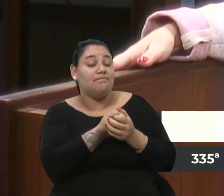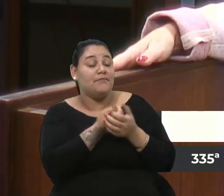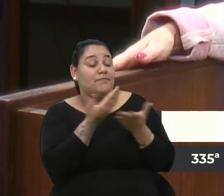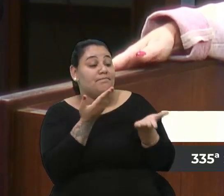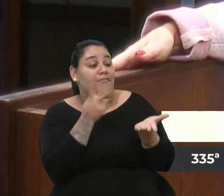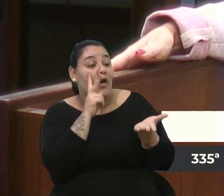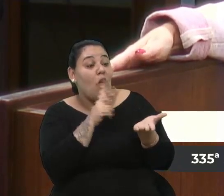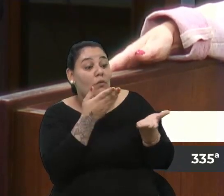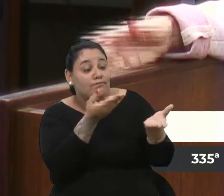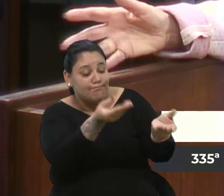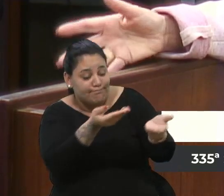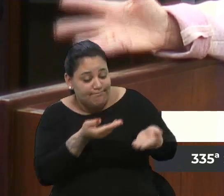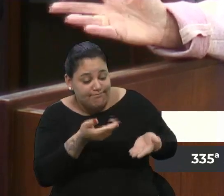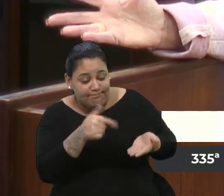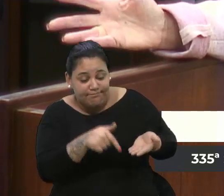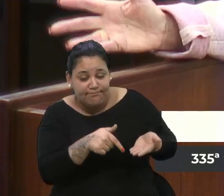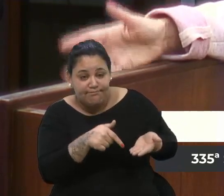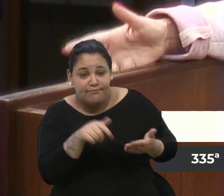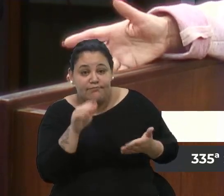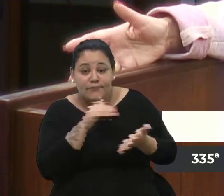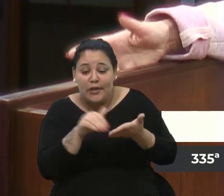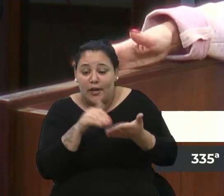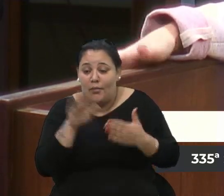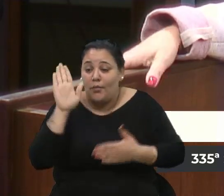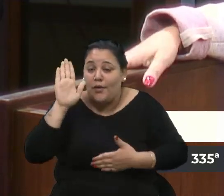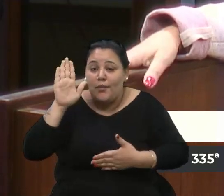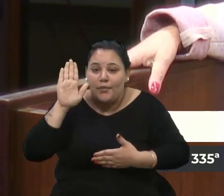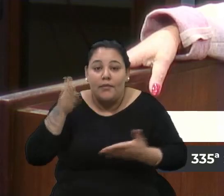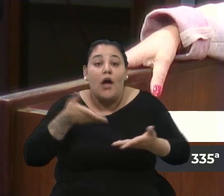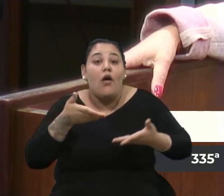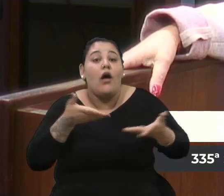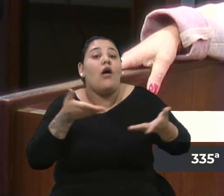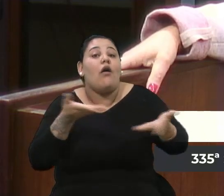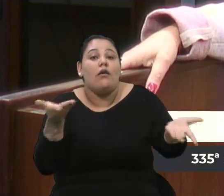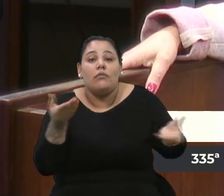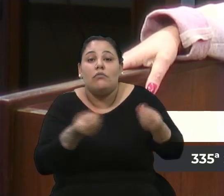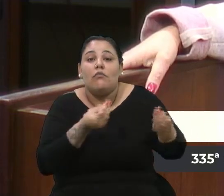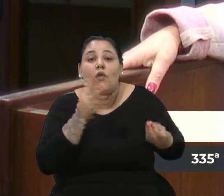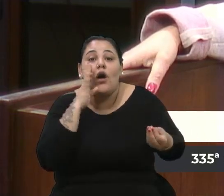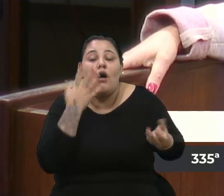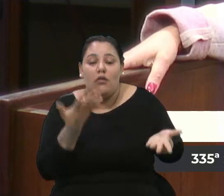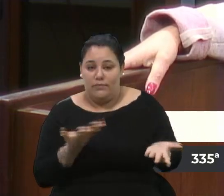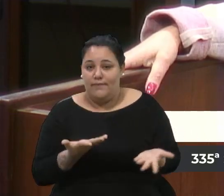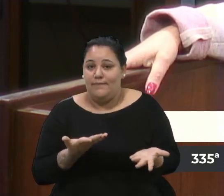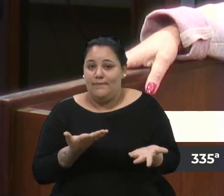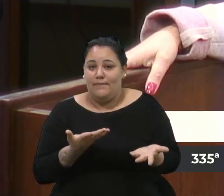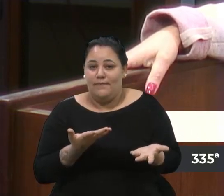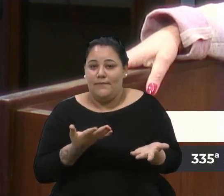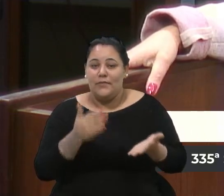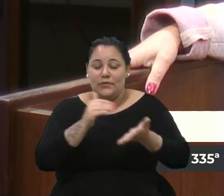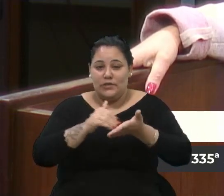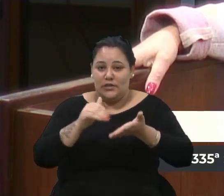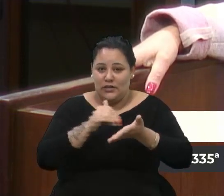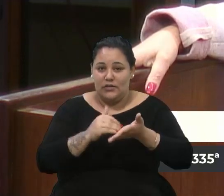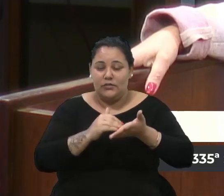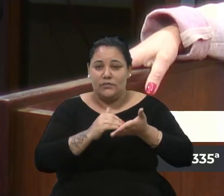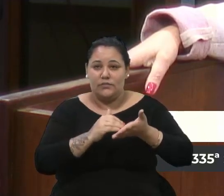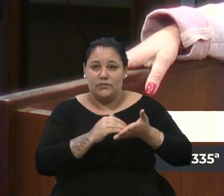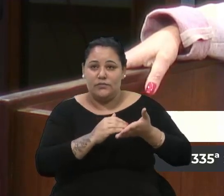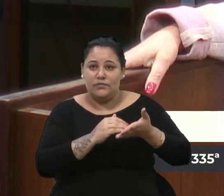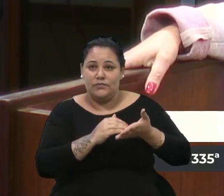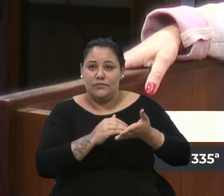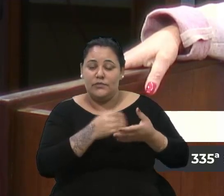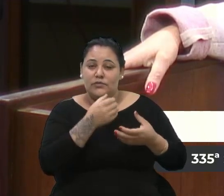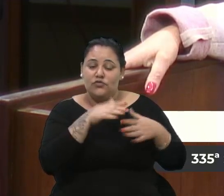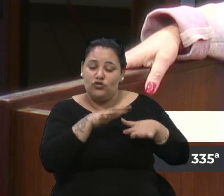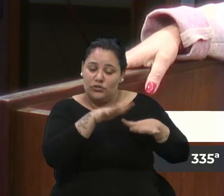o secretário aqui, ele prometeu, e agora? E agora? Então, assim, ó, o secretário, né, de trânsito, eu perguntei